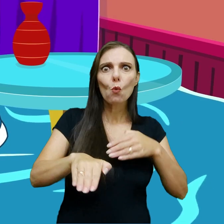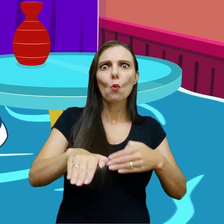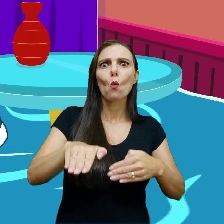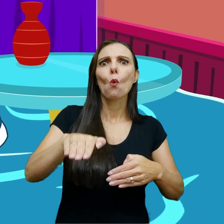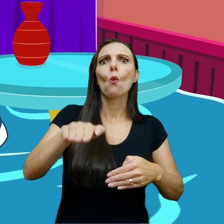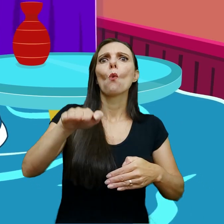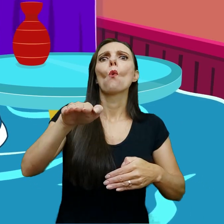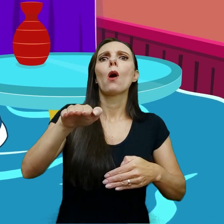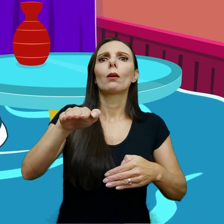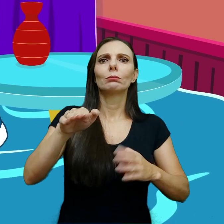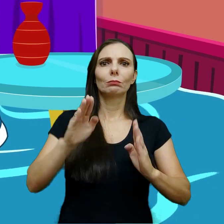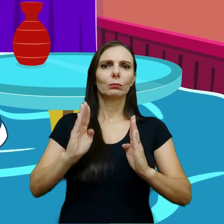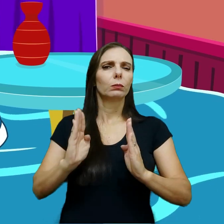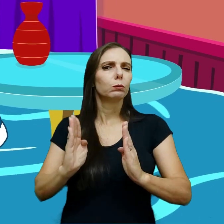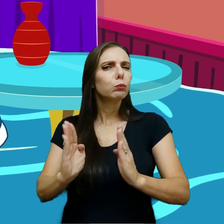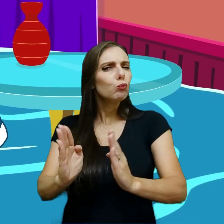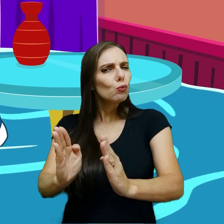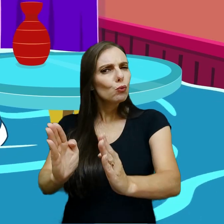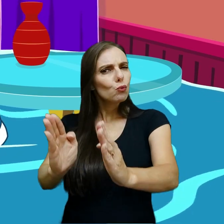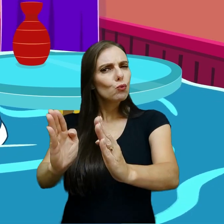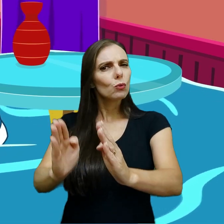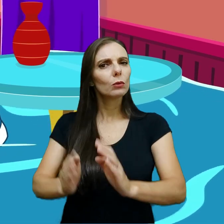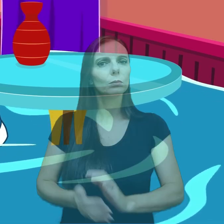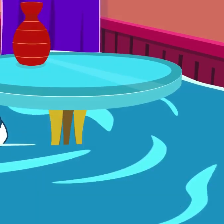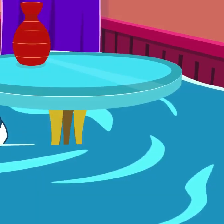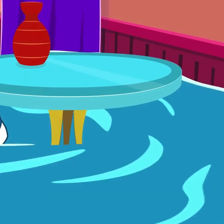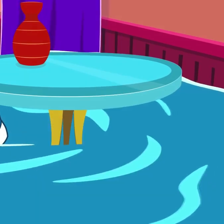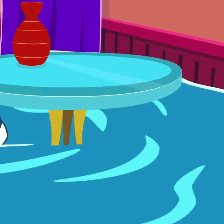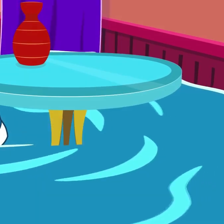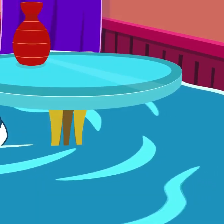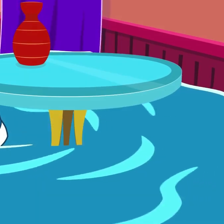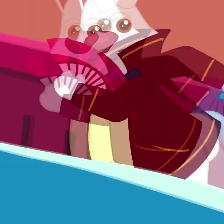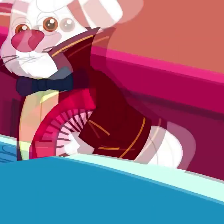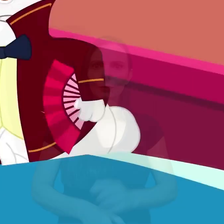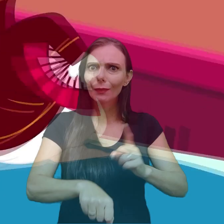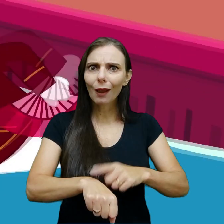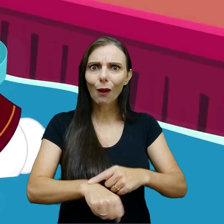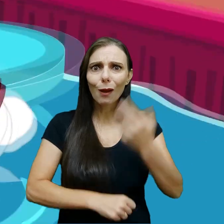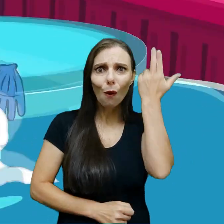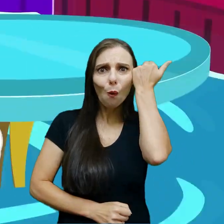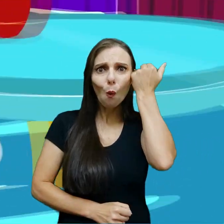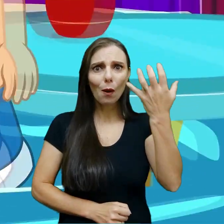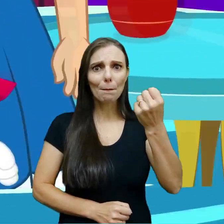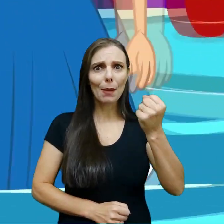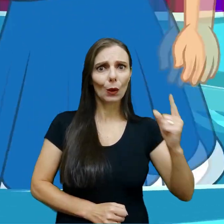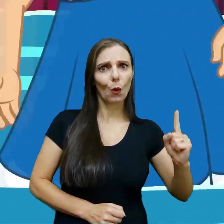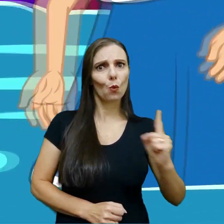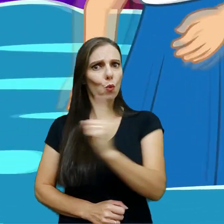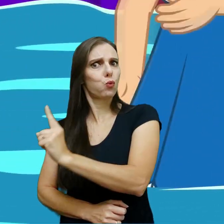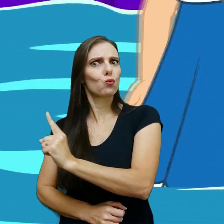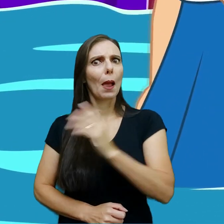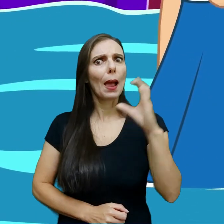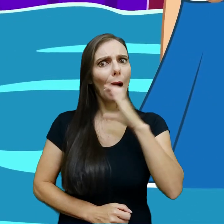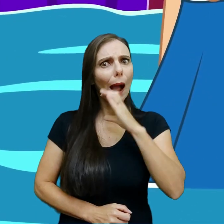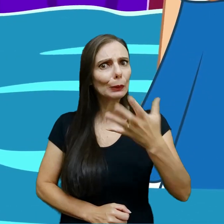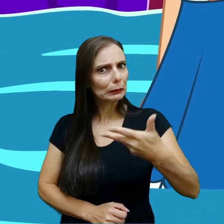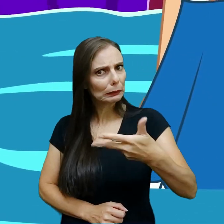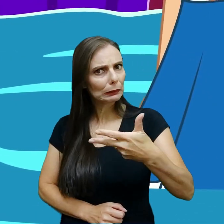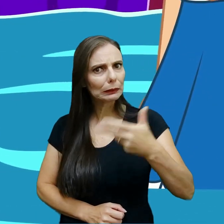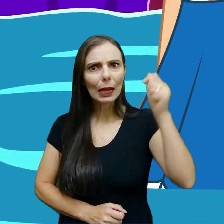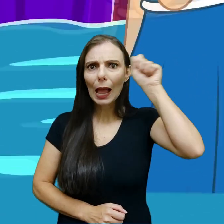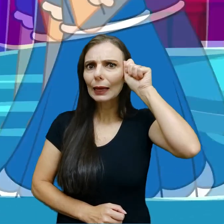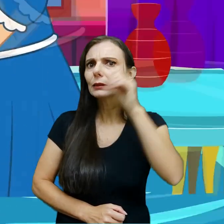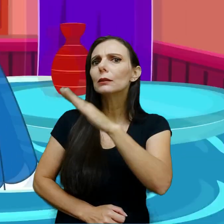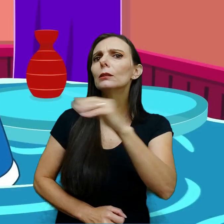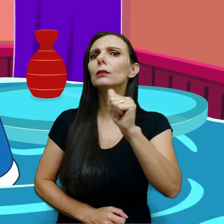uma grande poça que chegou ao final do corredor. De repente, o coelho branco passou por ela com